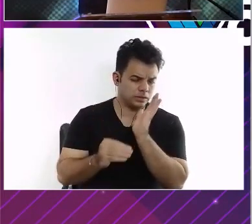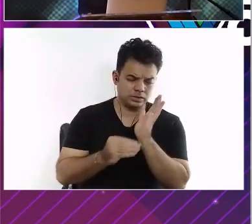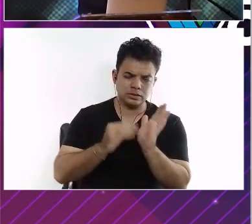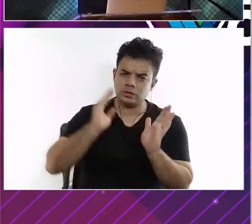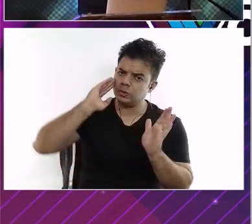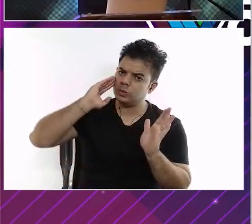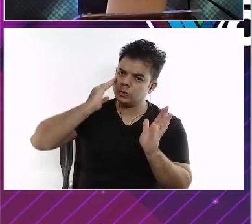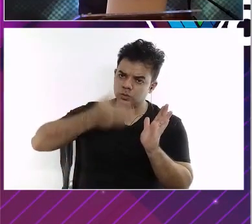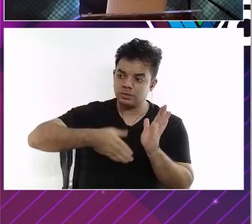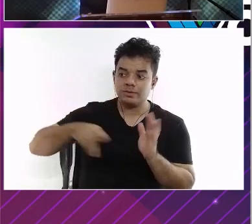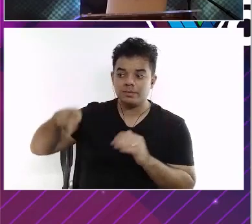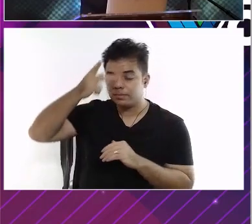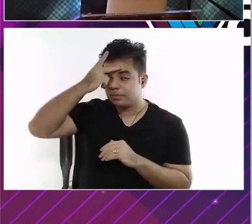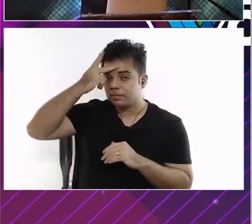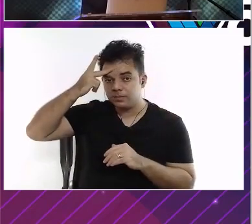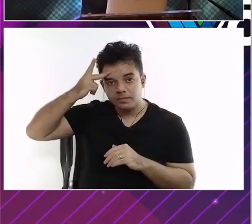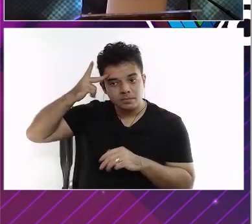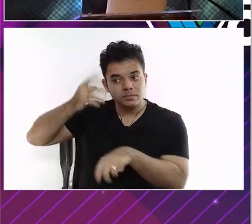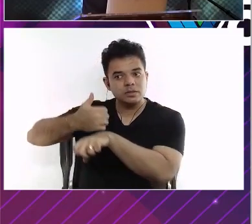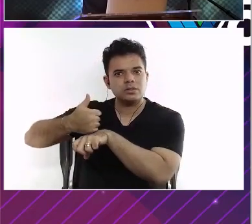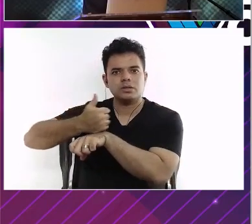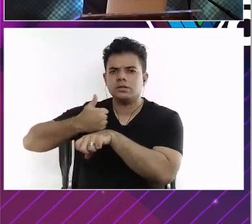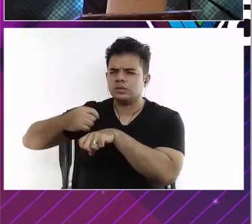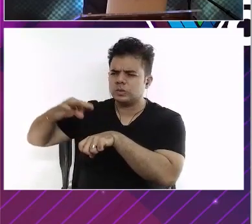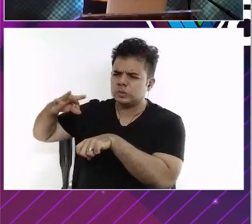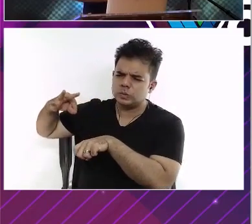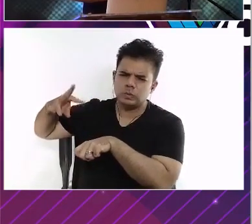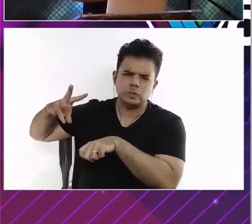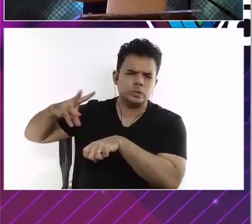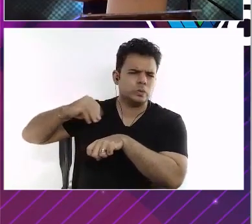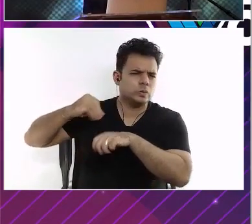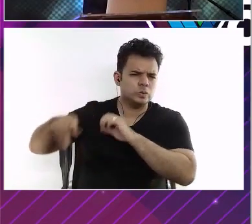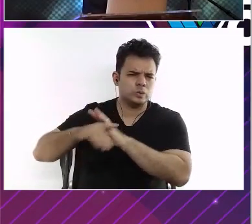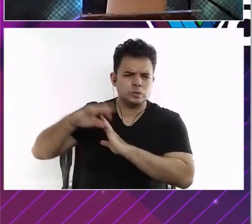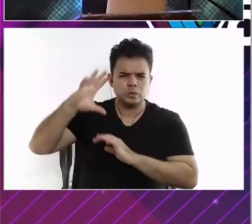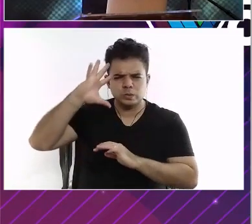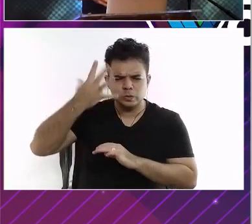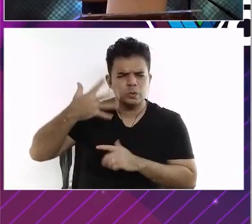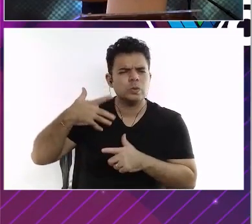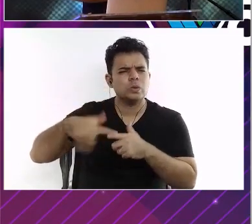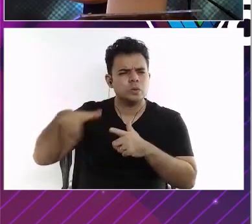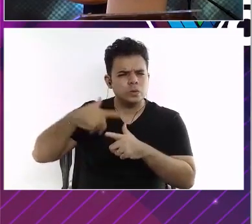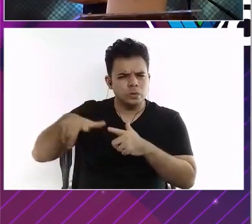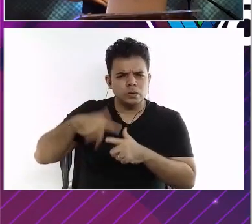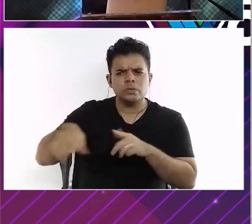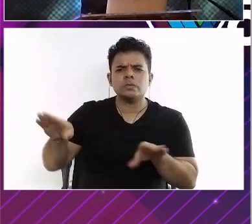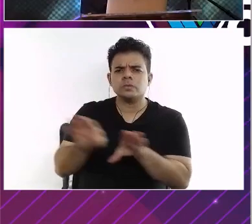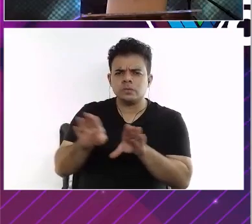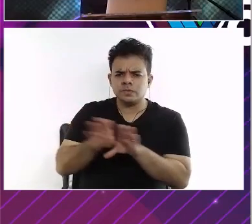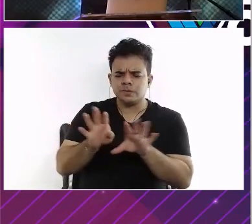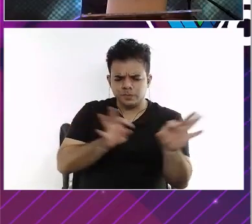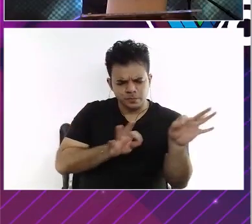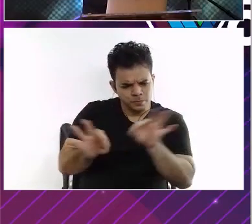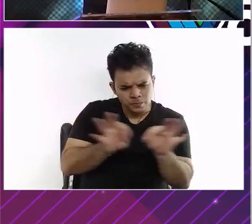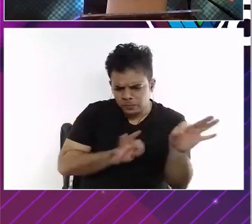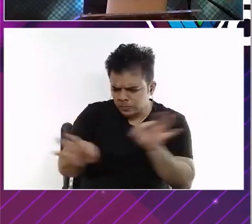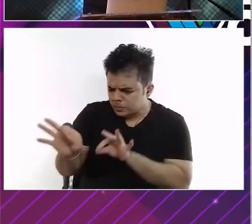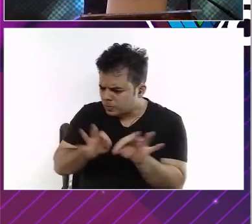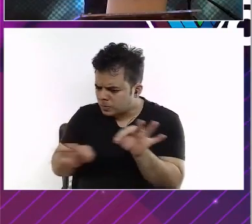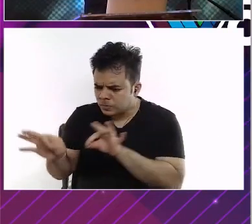gente especializada em todas as facetas de solução do problema, e a gente tem que ter modelagem de ameaças e